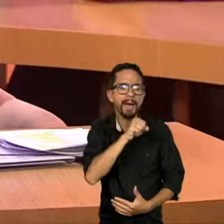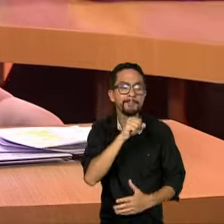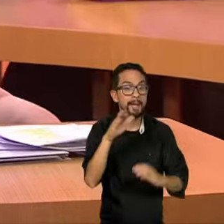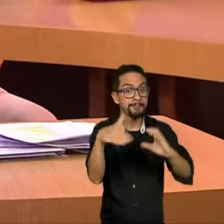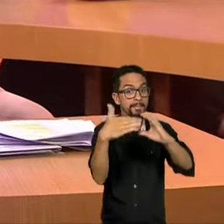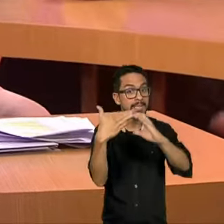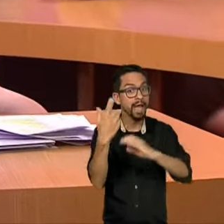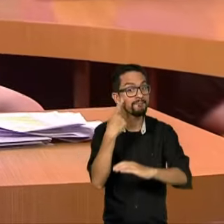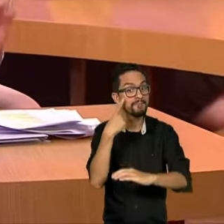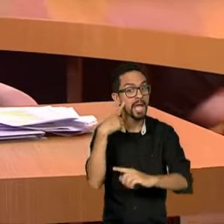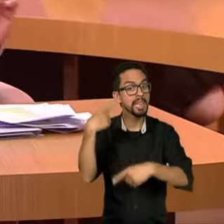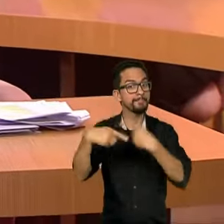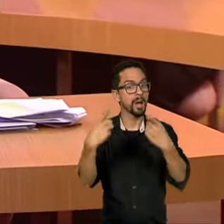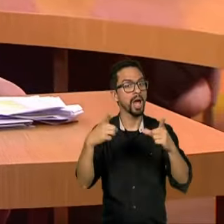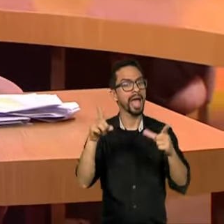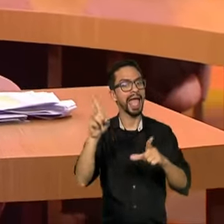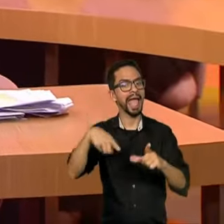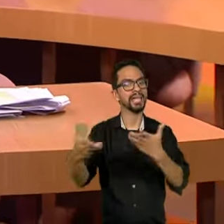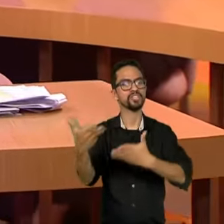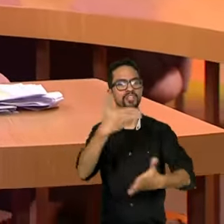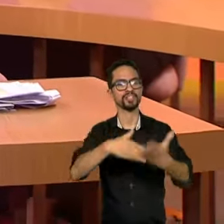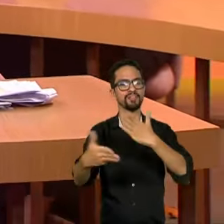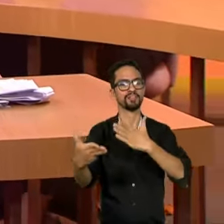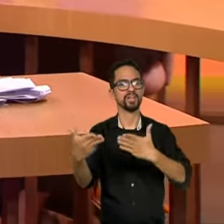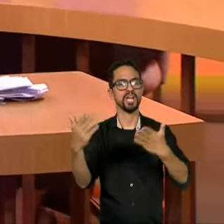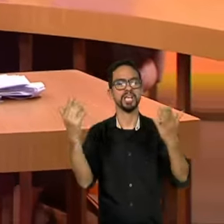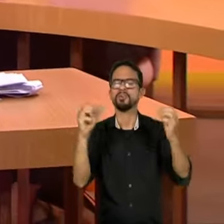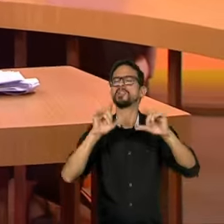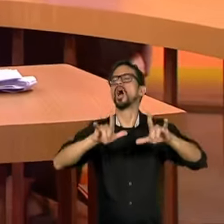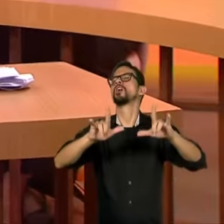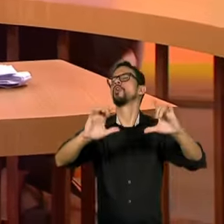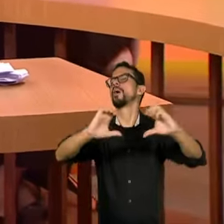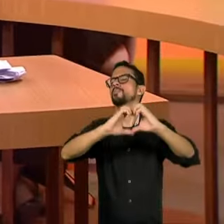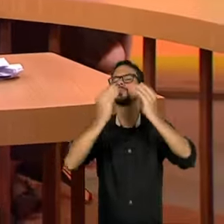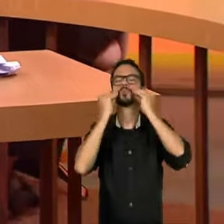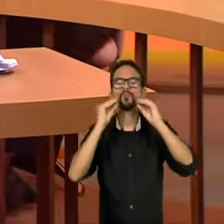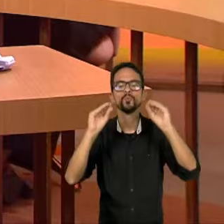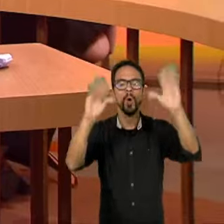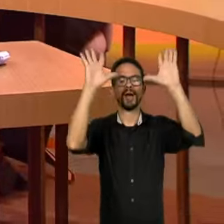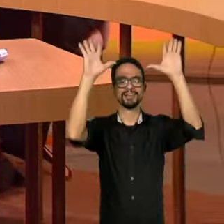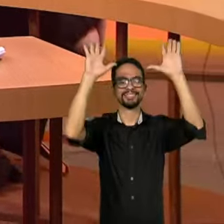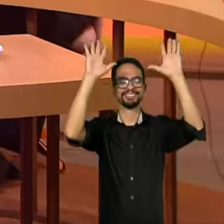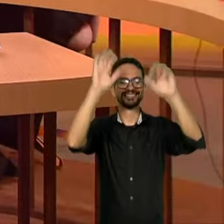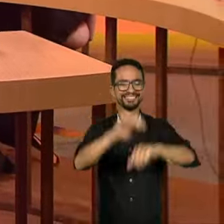sua mensagem, porque no próximo bloco é interatividade, que eu adoro. Beijo.